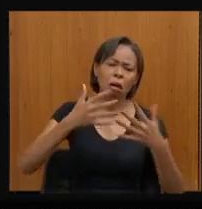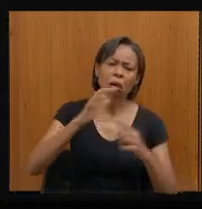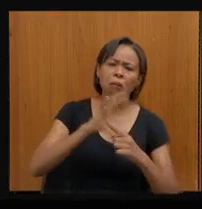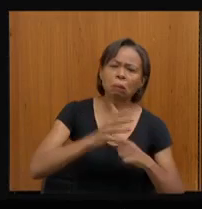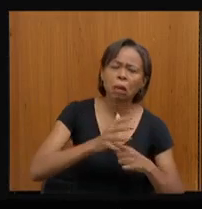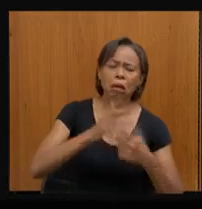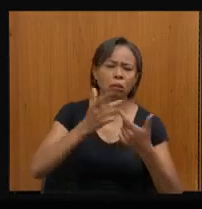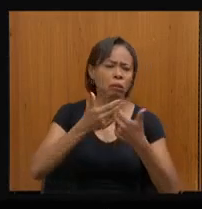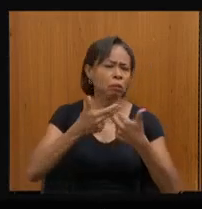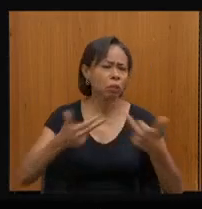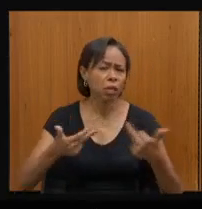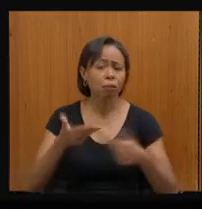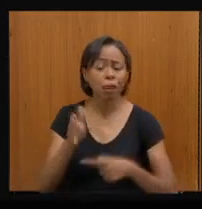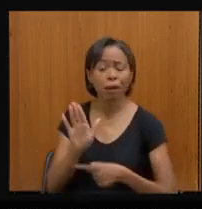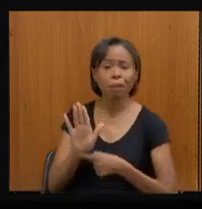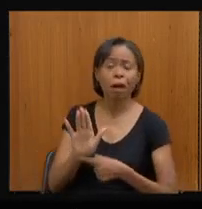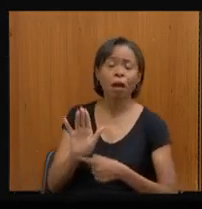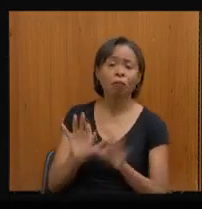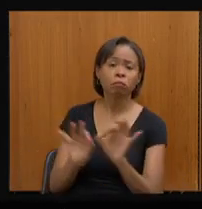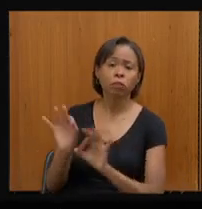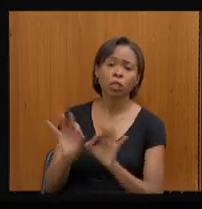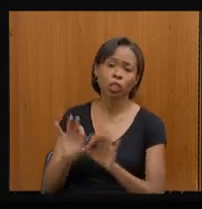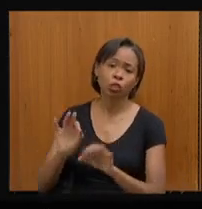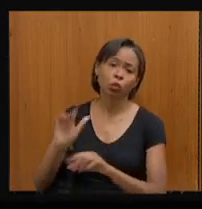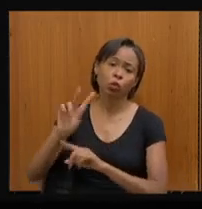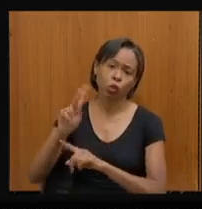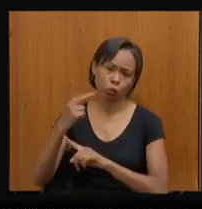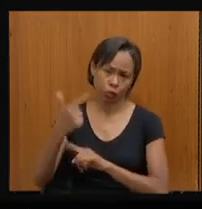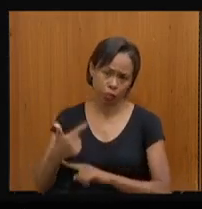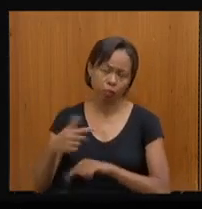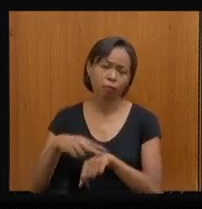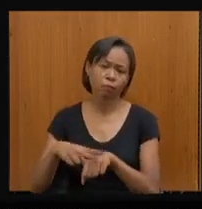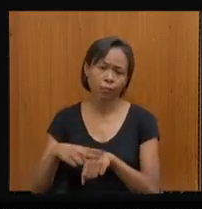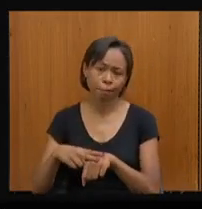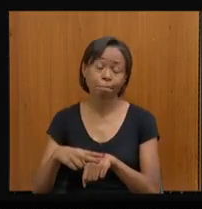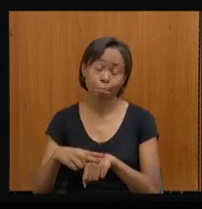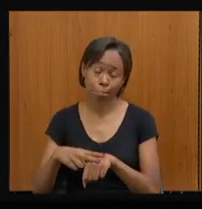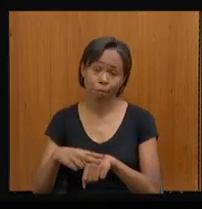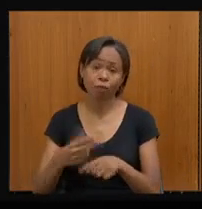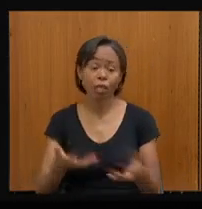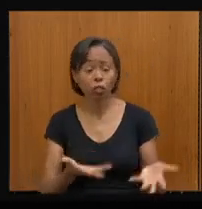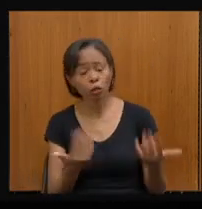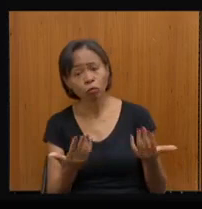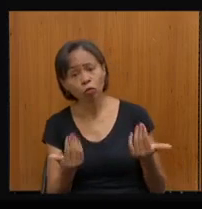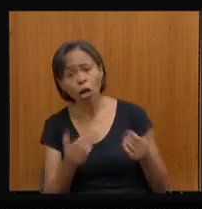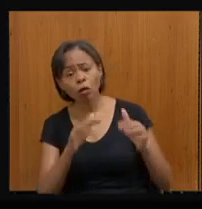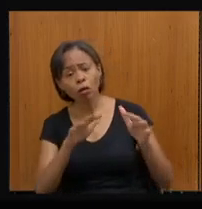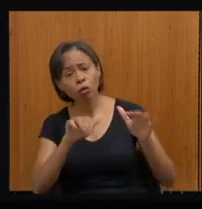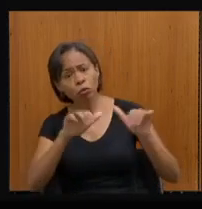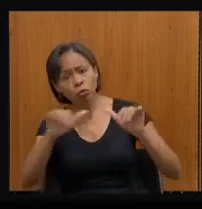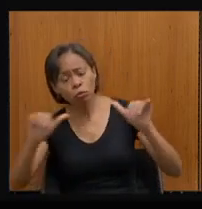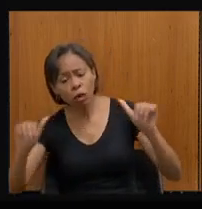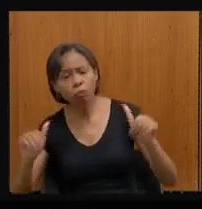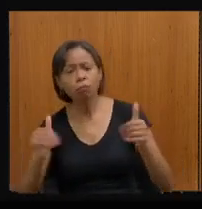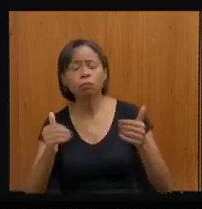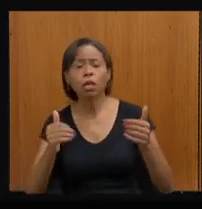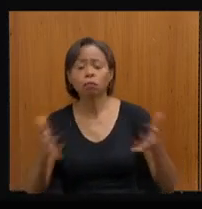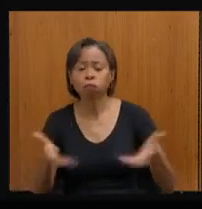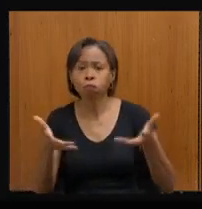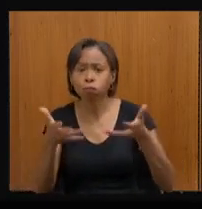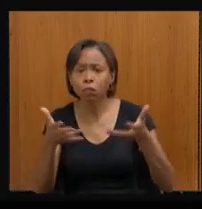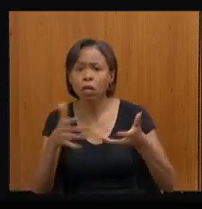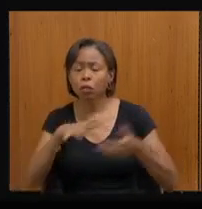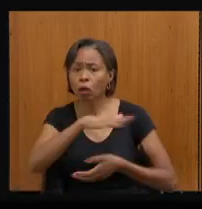trazer mercado é trazer o fomentando o mercado você vai ter os fornecedores aqui